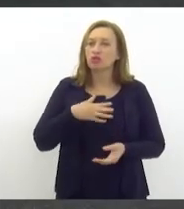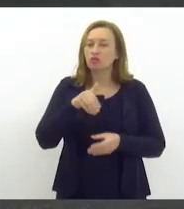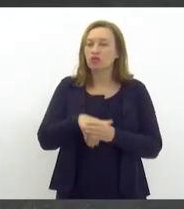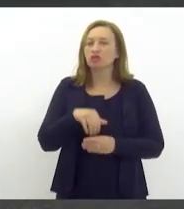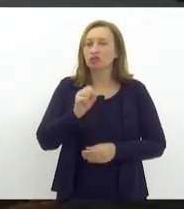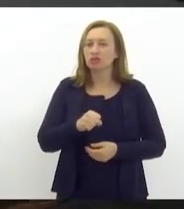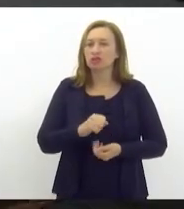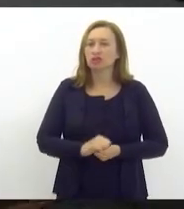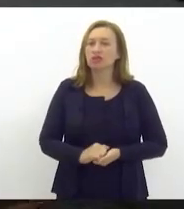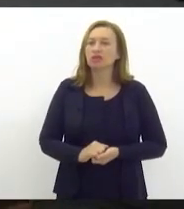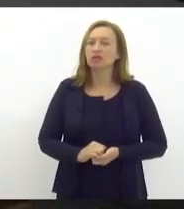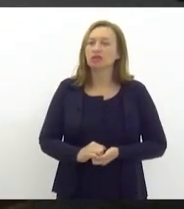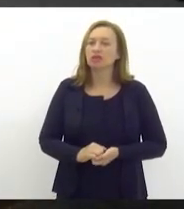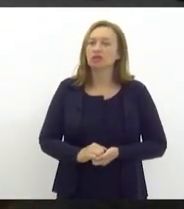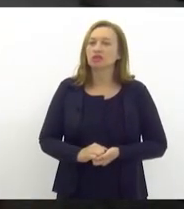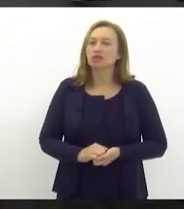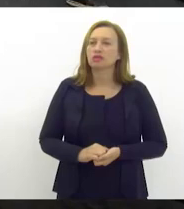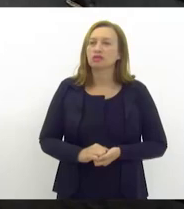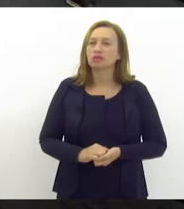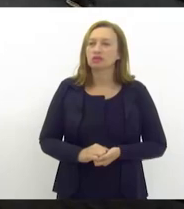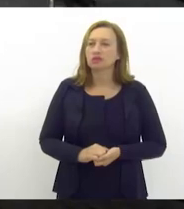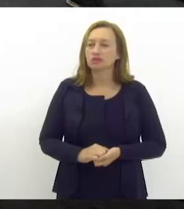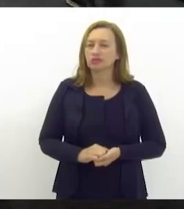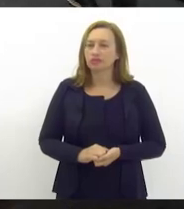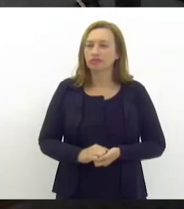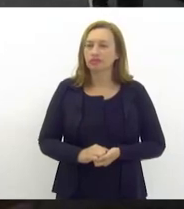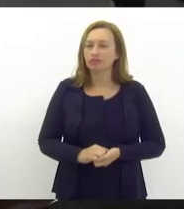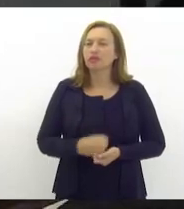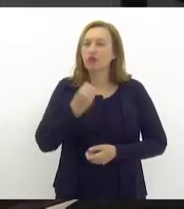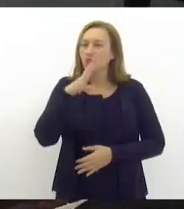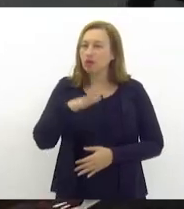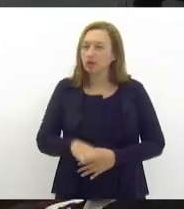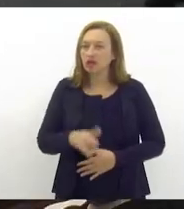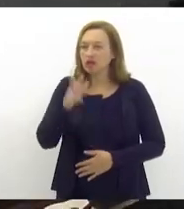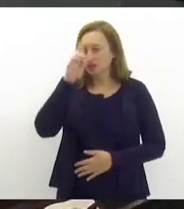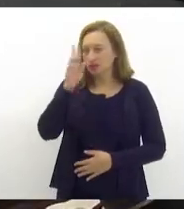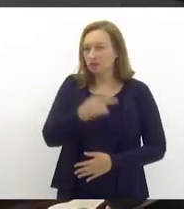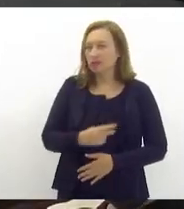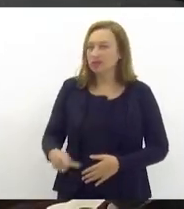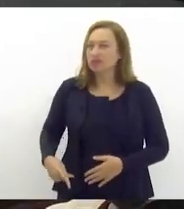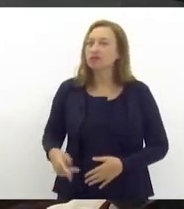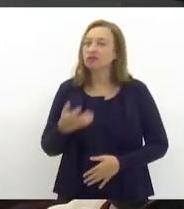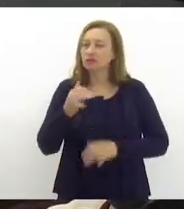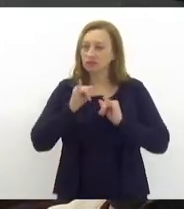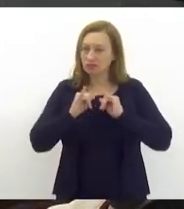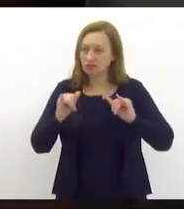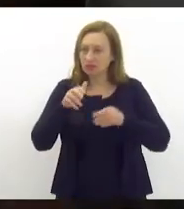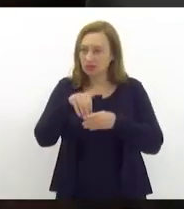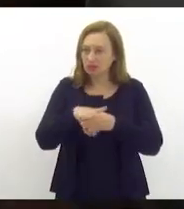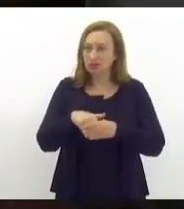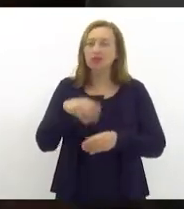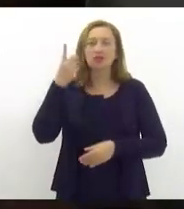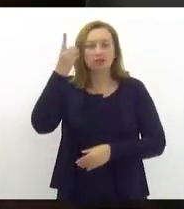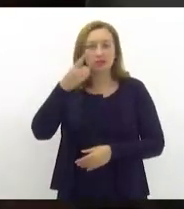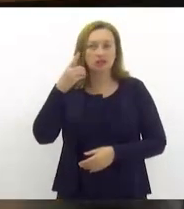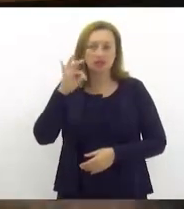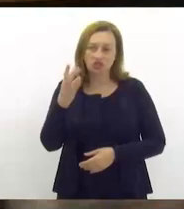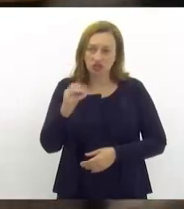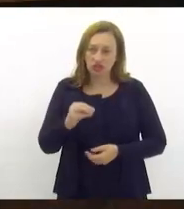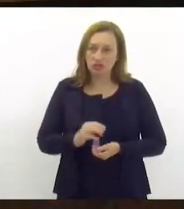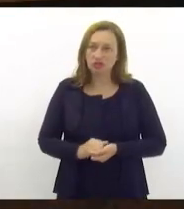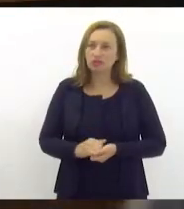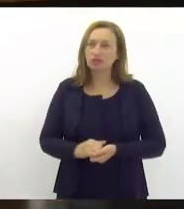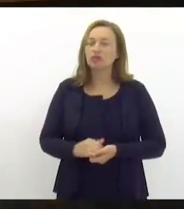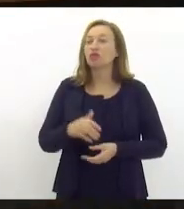favorável. Boa tarde, presidente. Quero, Declaração de voto, deputado Thiago. Deixar claro, vou abster